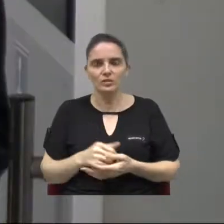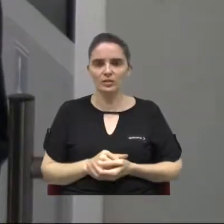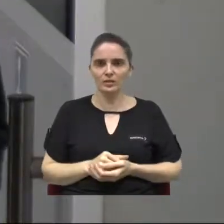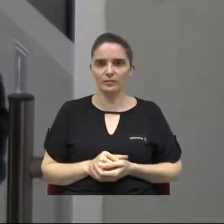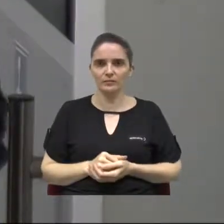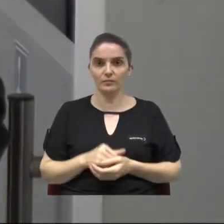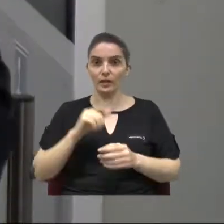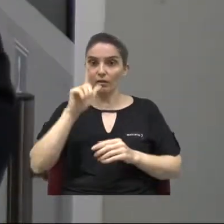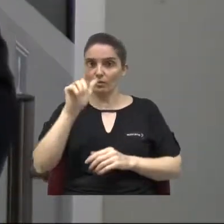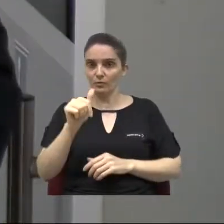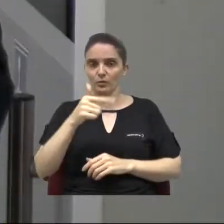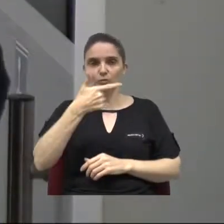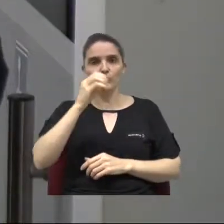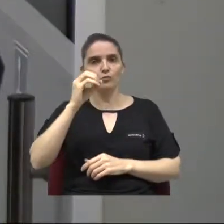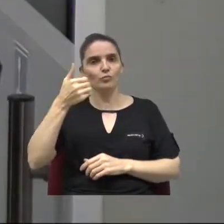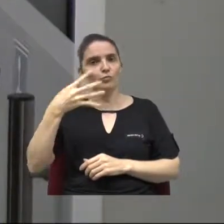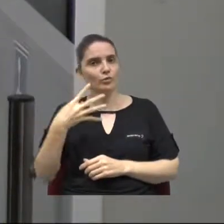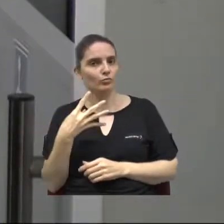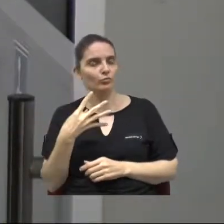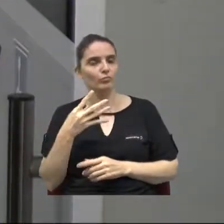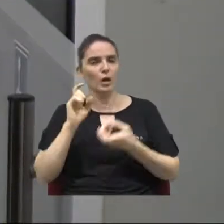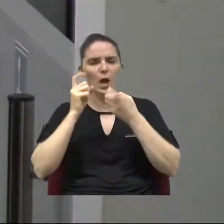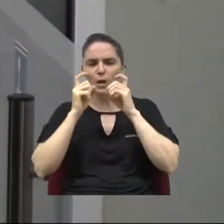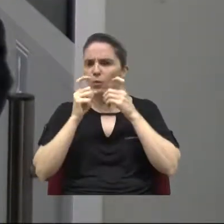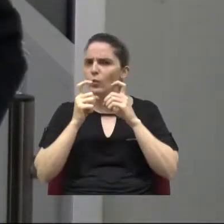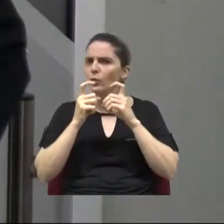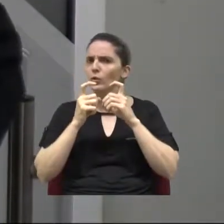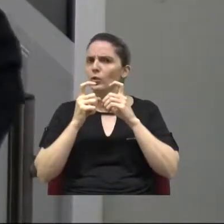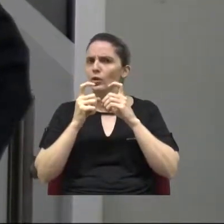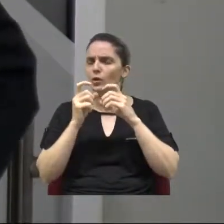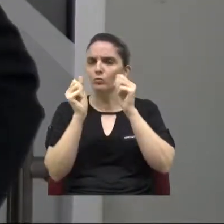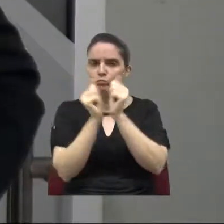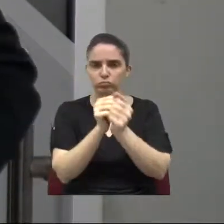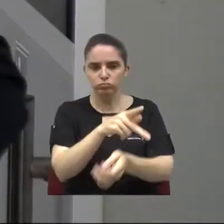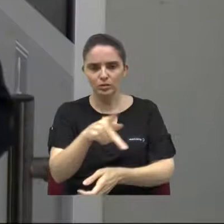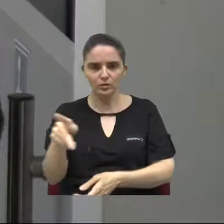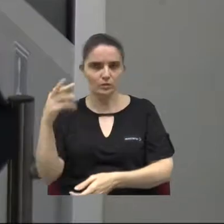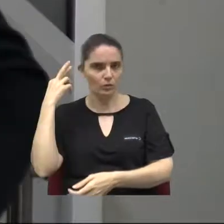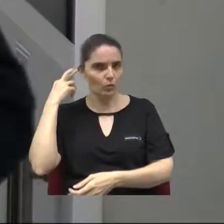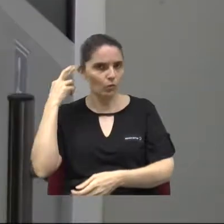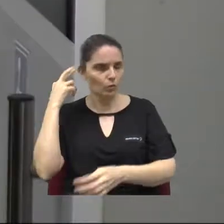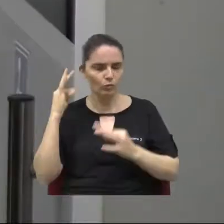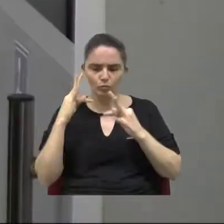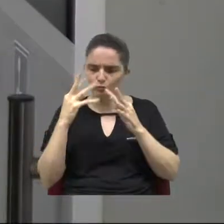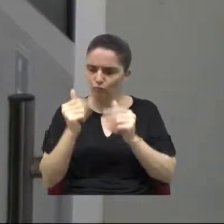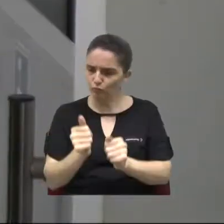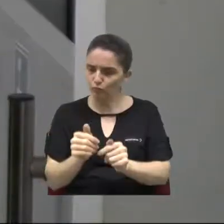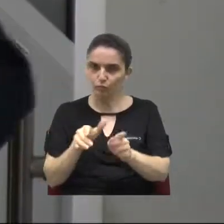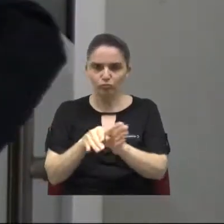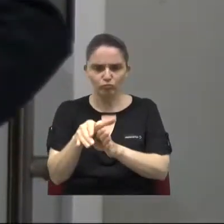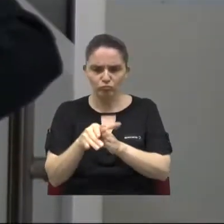muito grande aqui na casa com o presidente Ronei, com todo o conselho